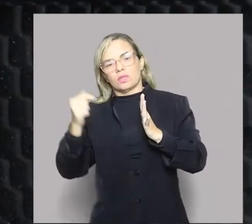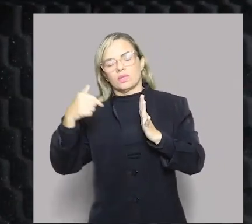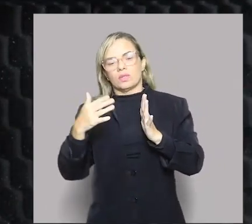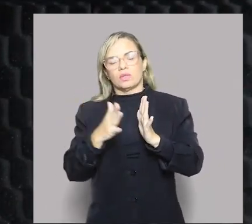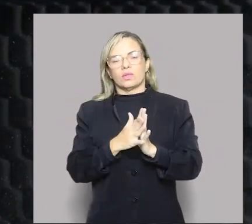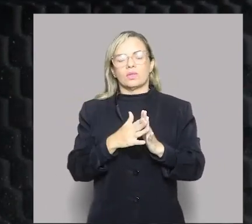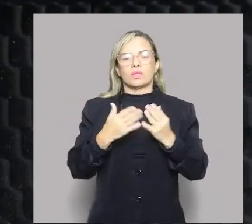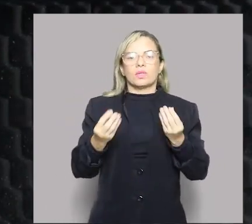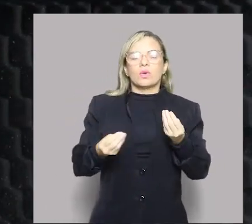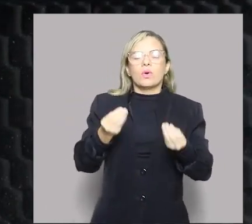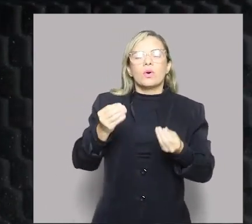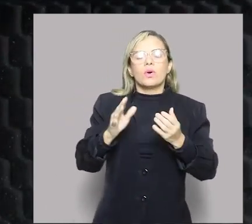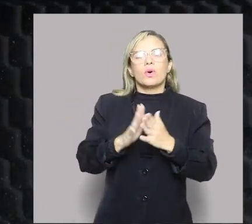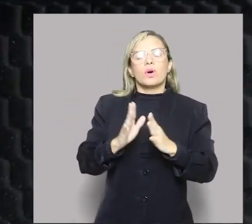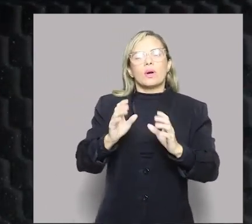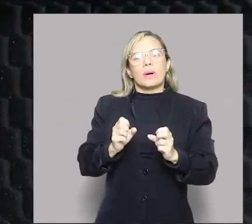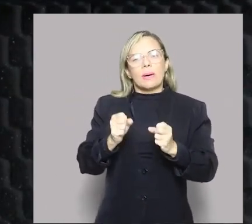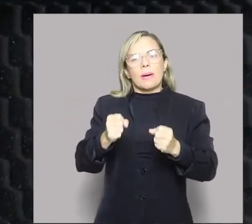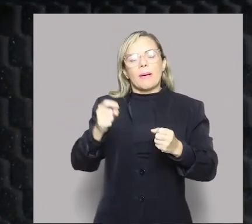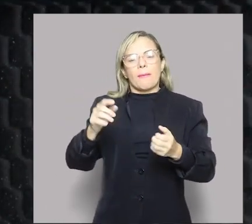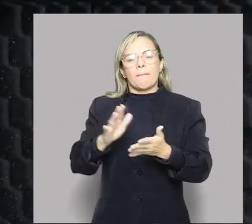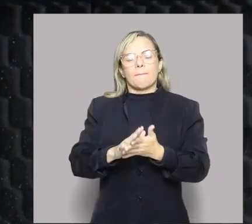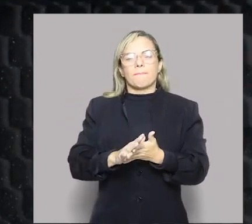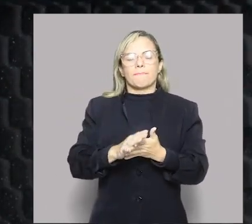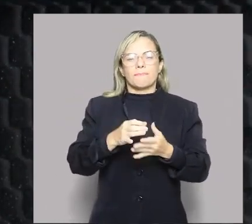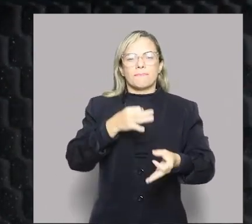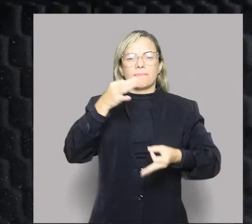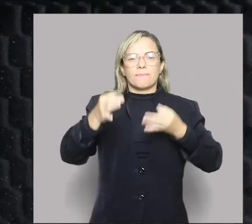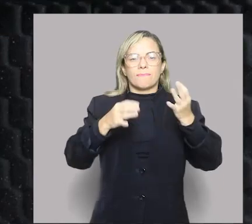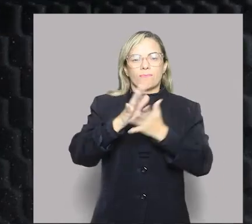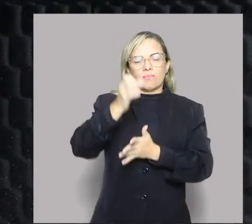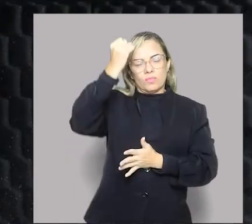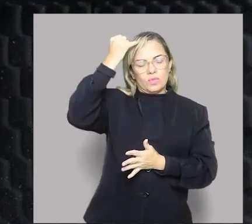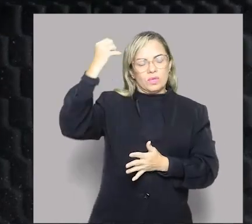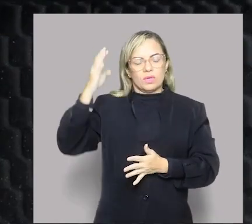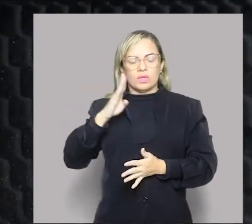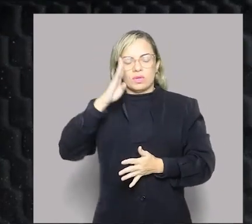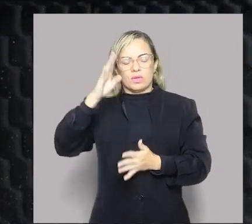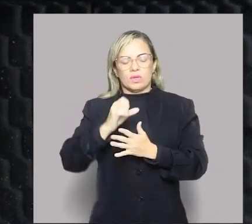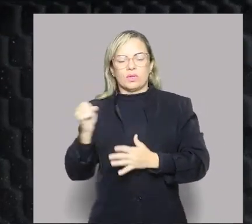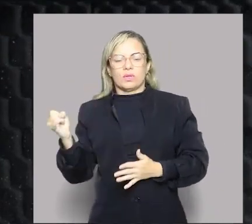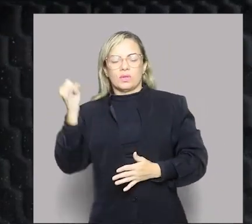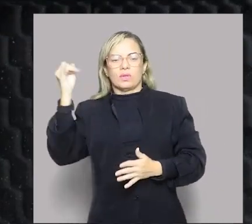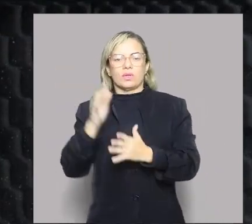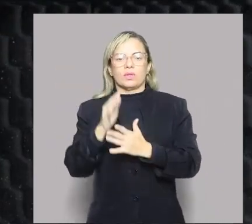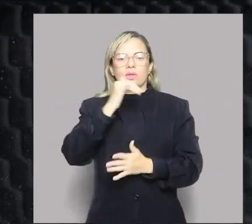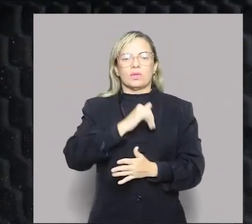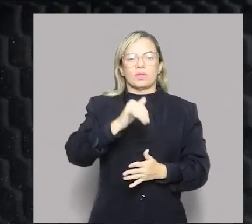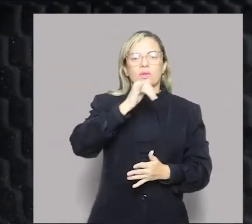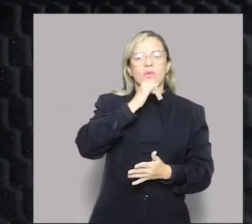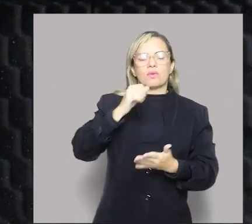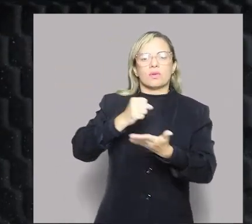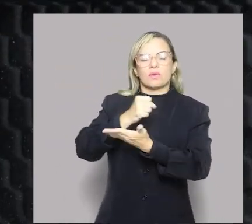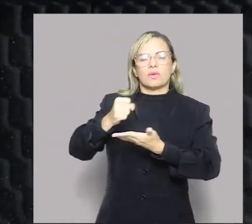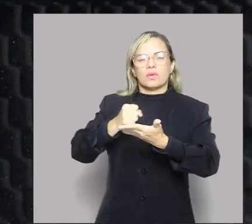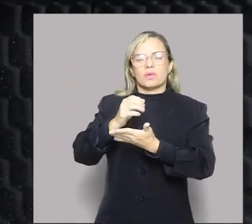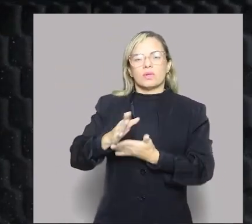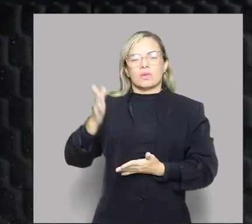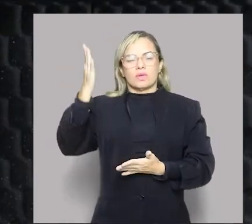ali para fortificar a sua ideia principal. Então, eu vou dar um exemplo muito básico para que você entenda o que